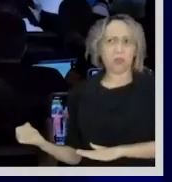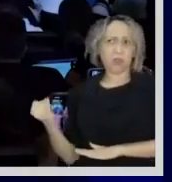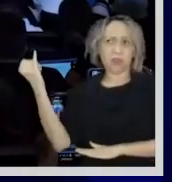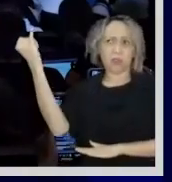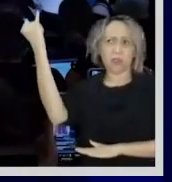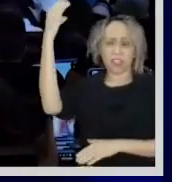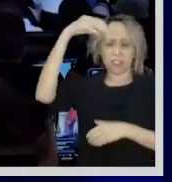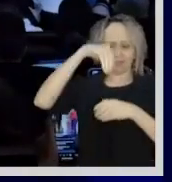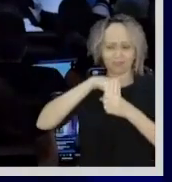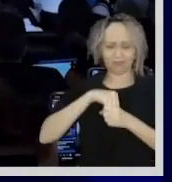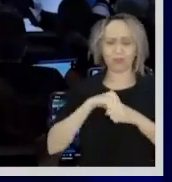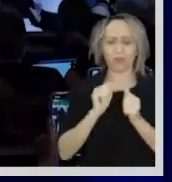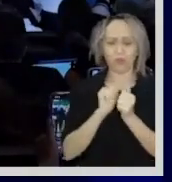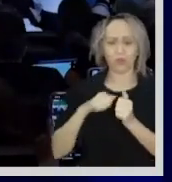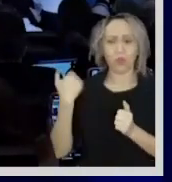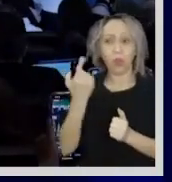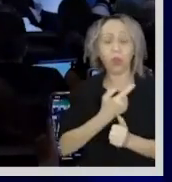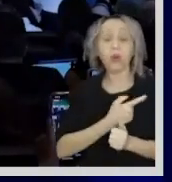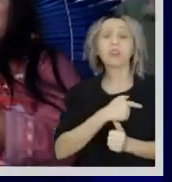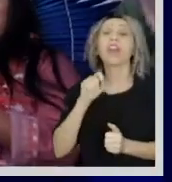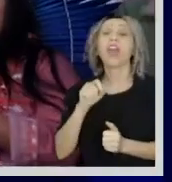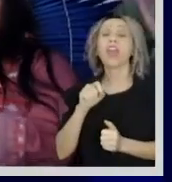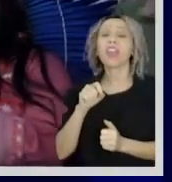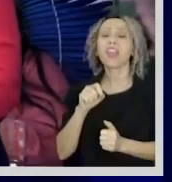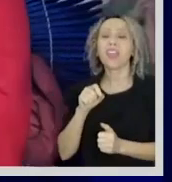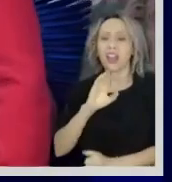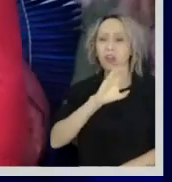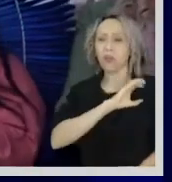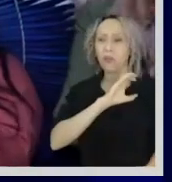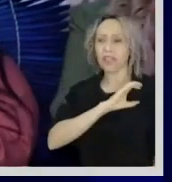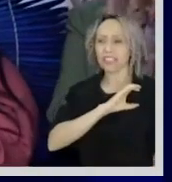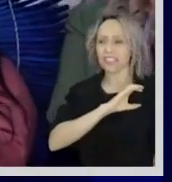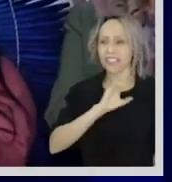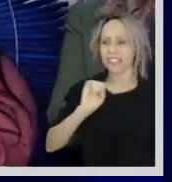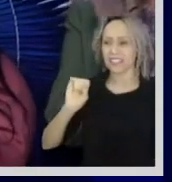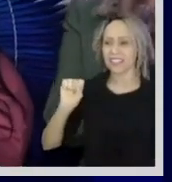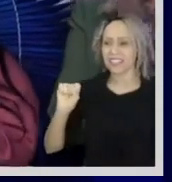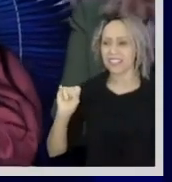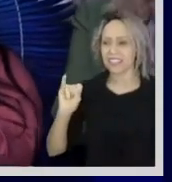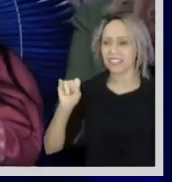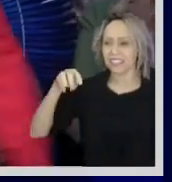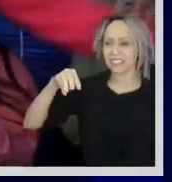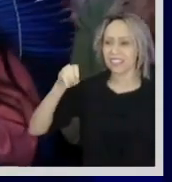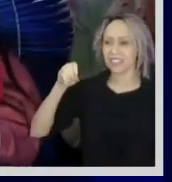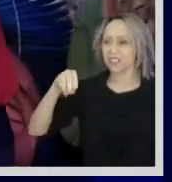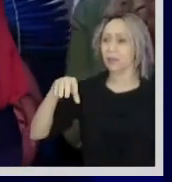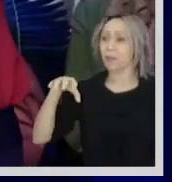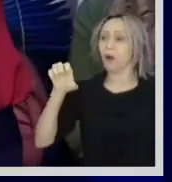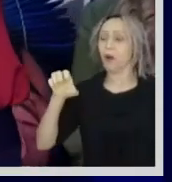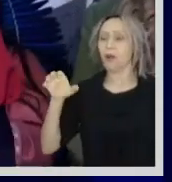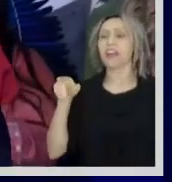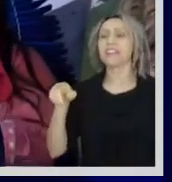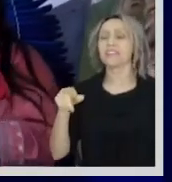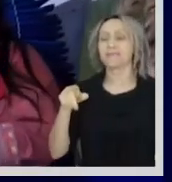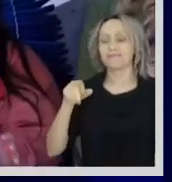tão fácil. Vai se fazer um pouco mais difícil aí para votar com o governo no Congresso. Então, pode esperar